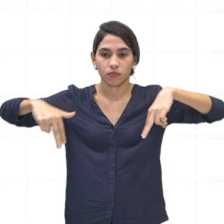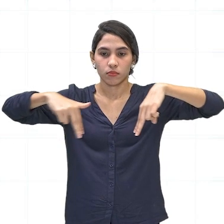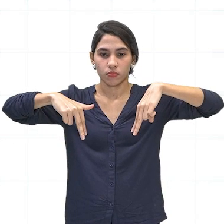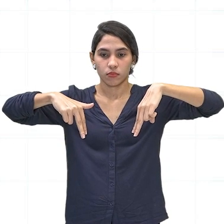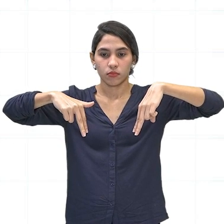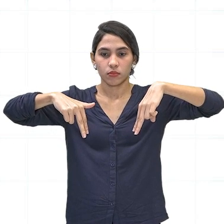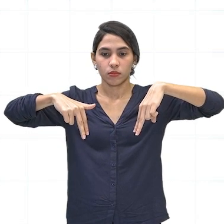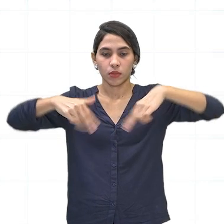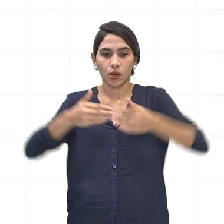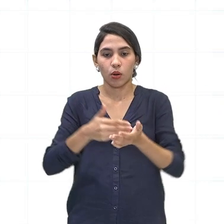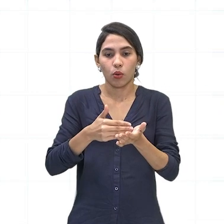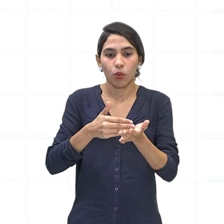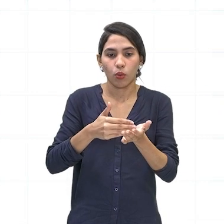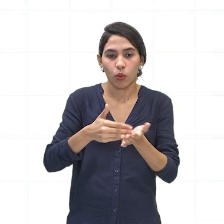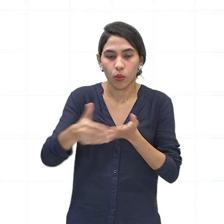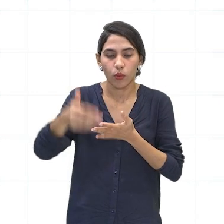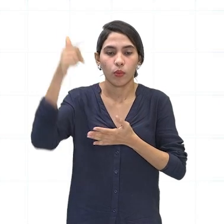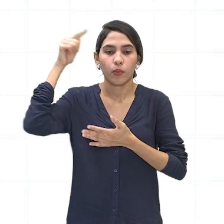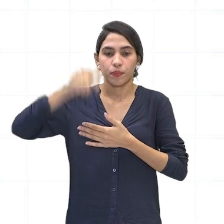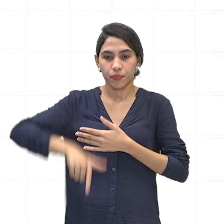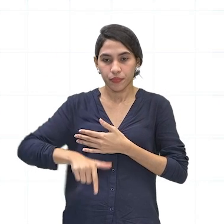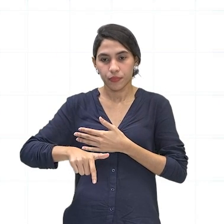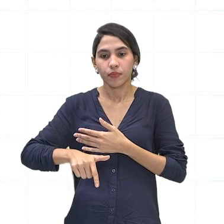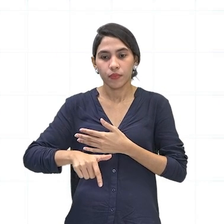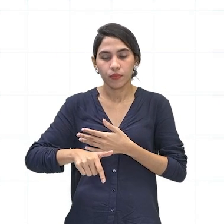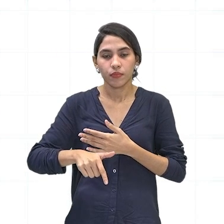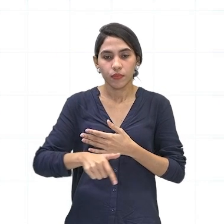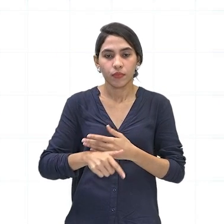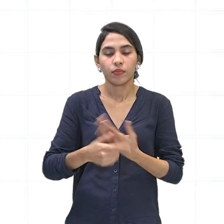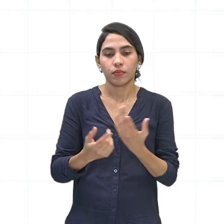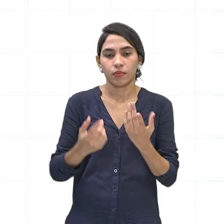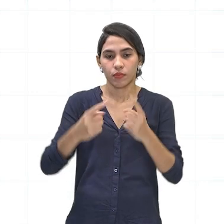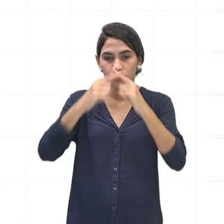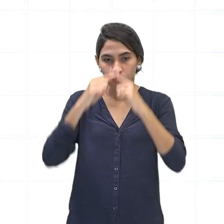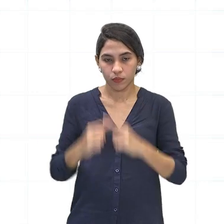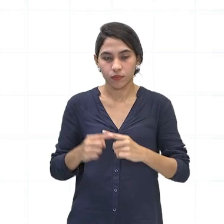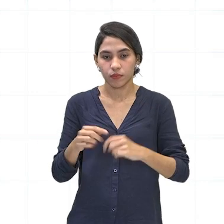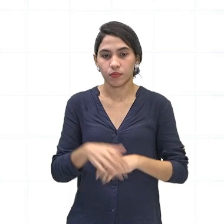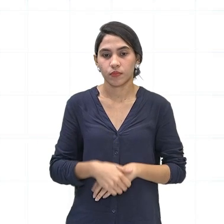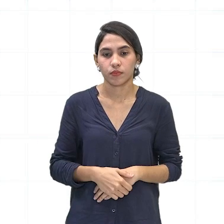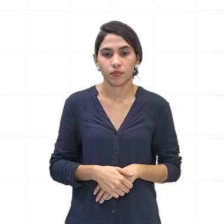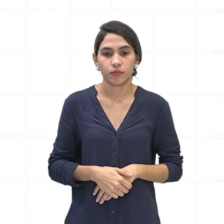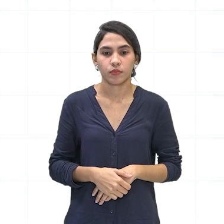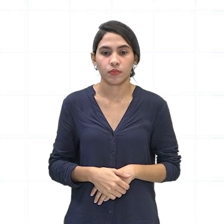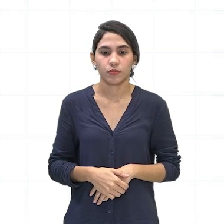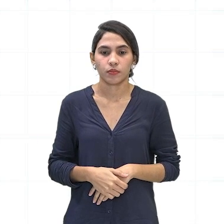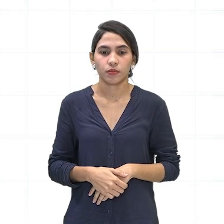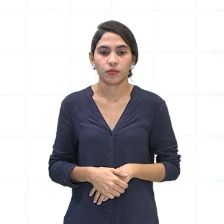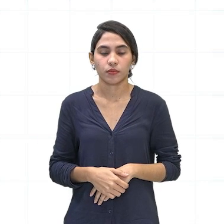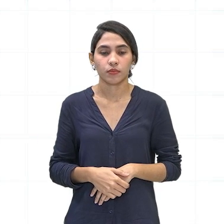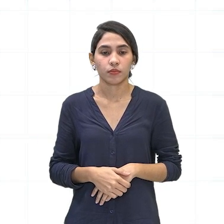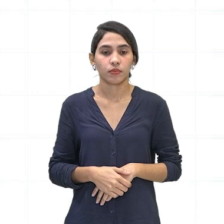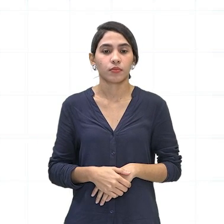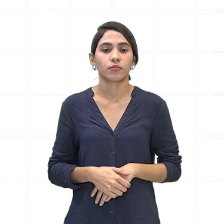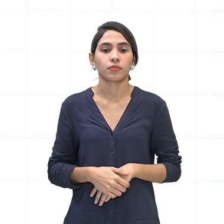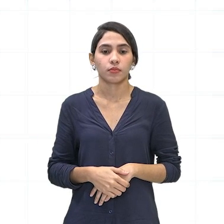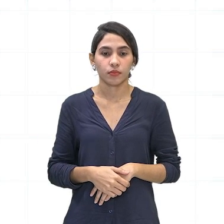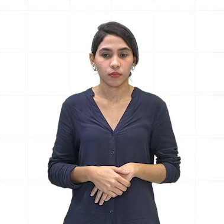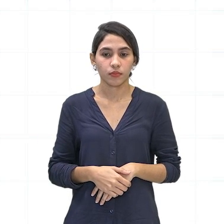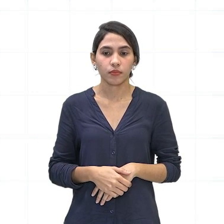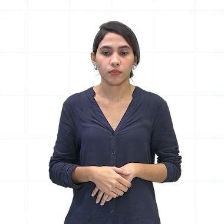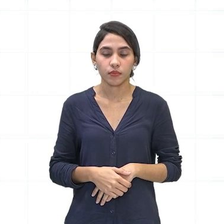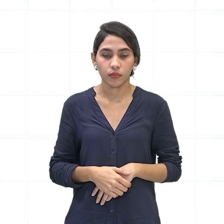iniciais para recomeçar, né, aí o combate, tá? E assim como